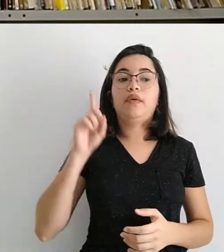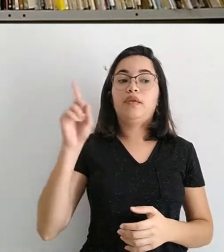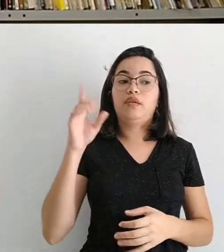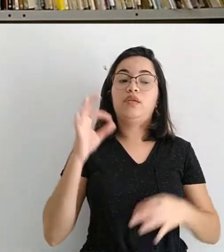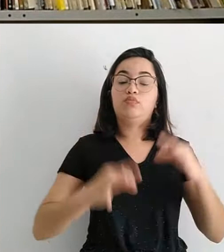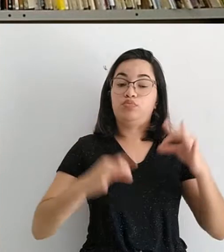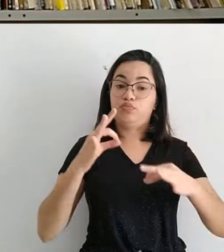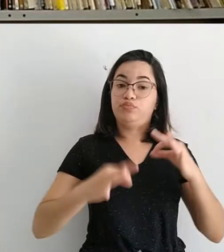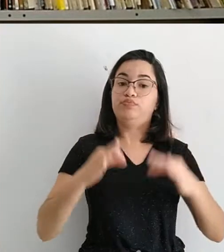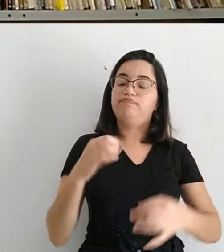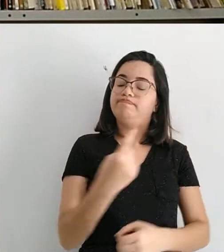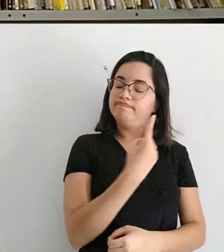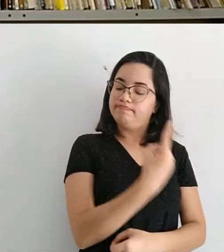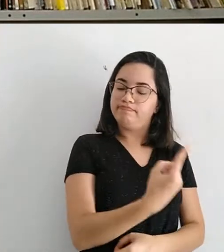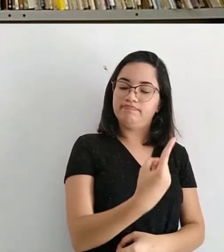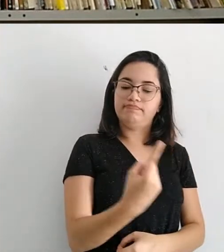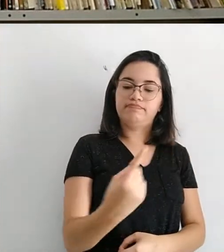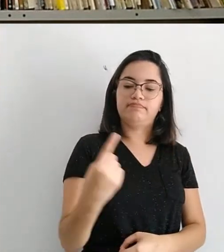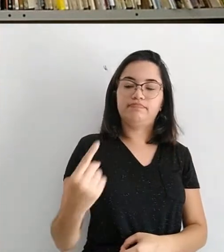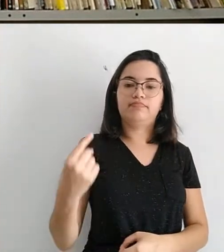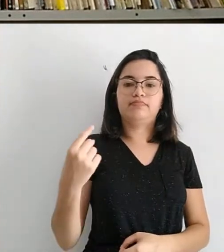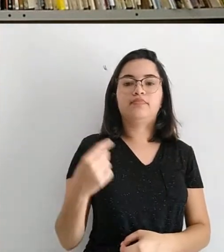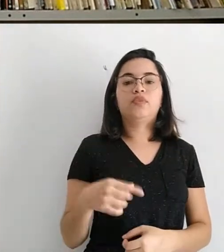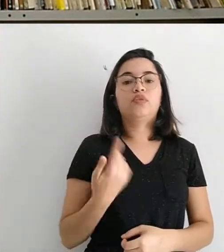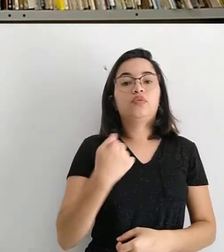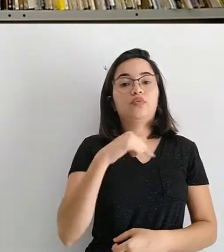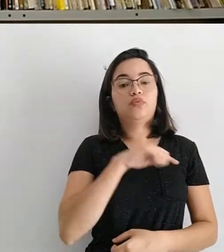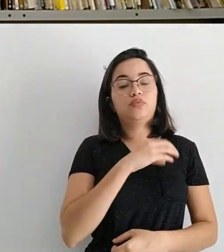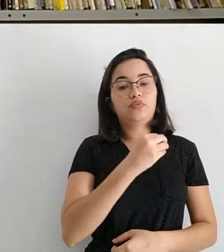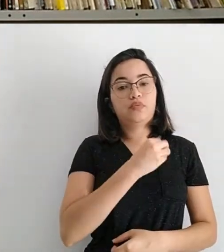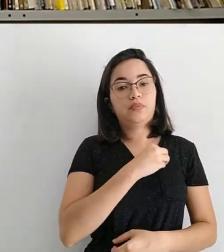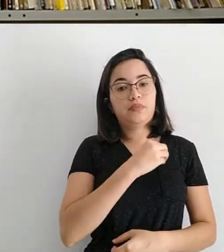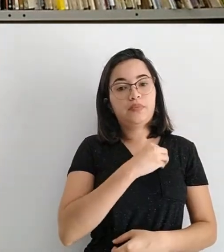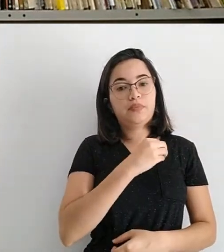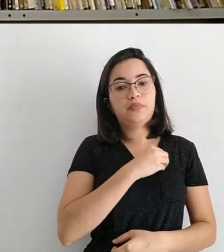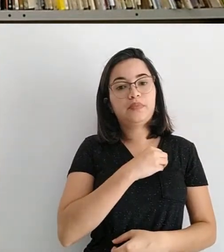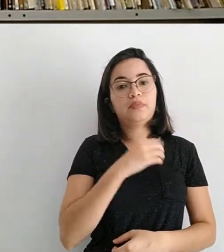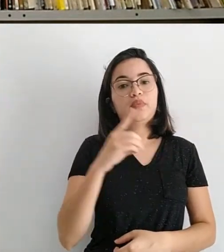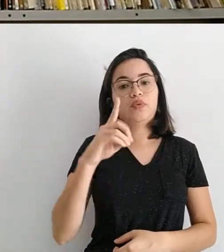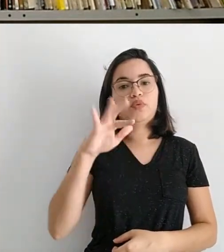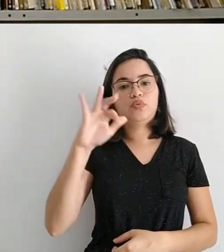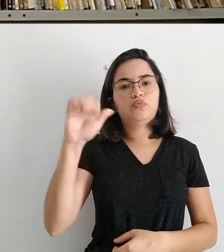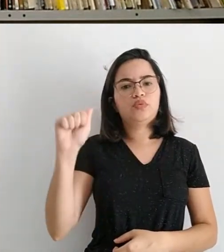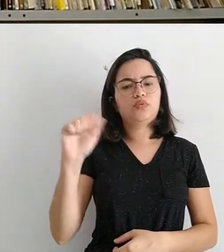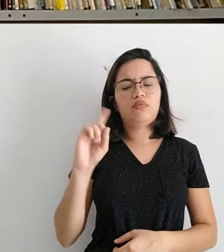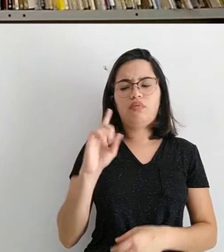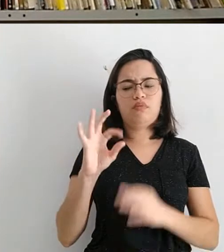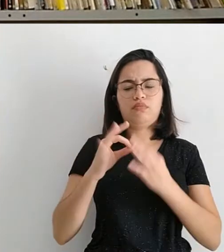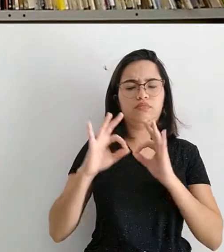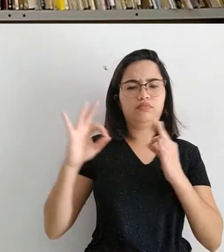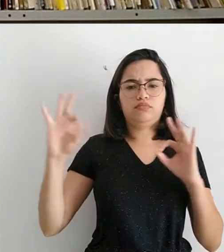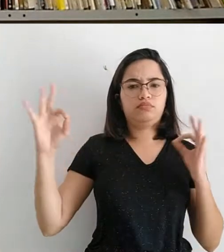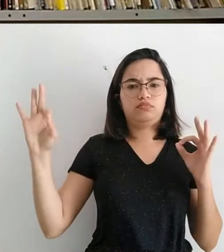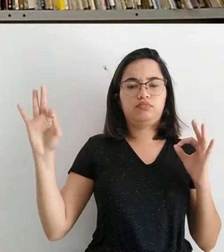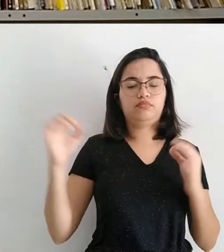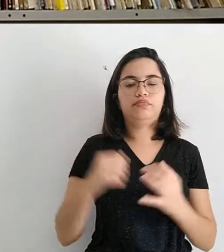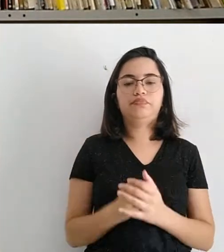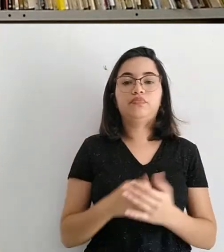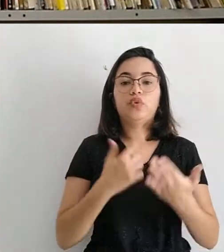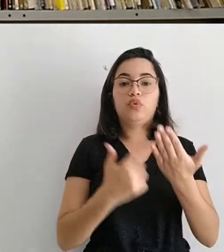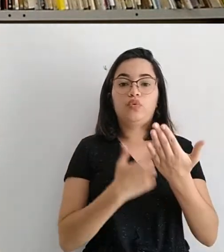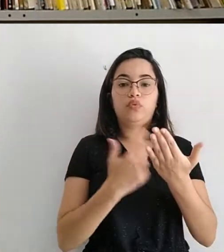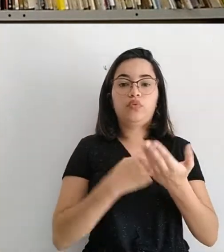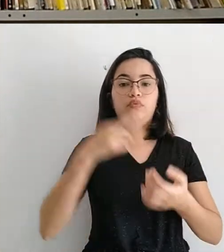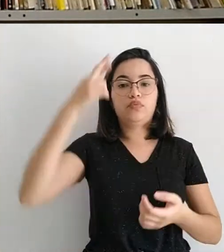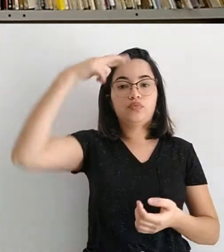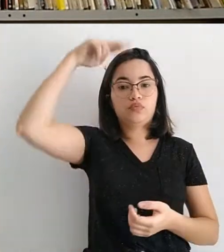irá julgar cada um dos nossos pecados num dia não muito distante. No